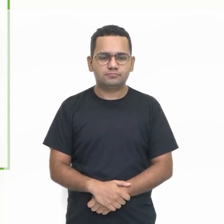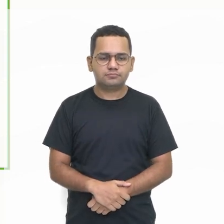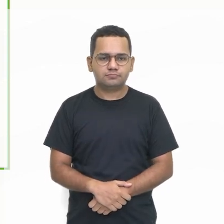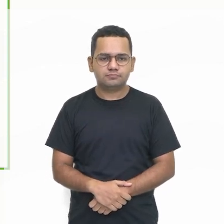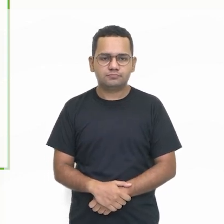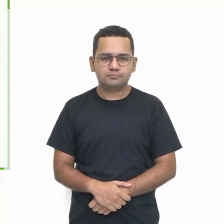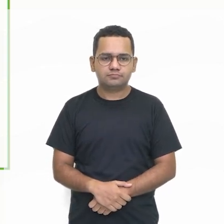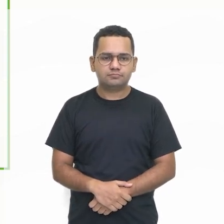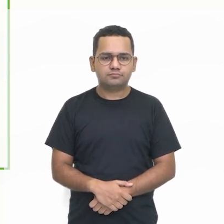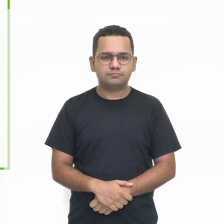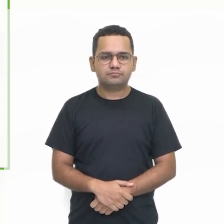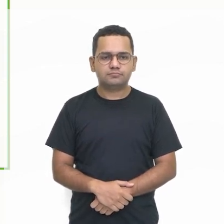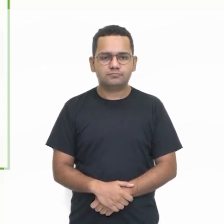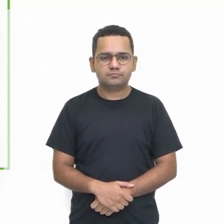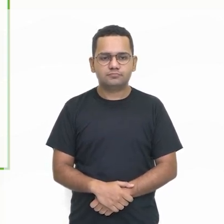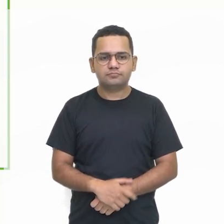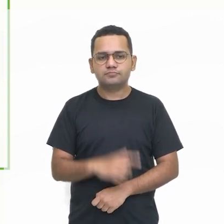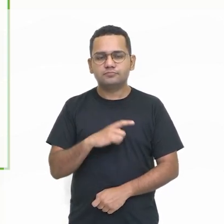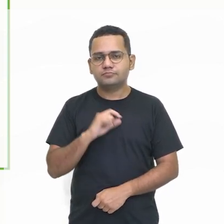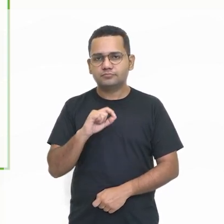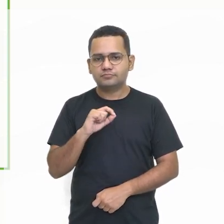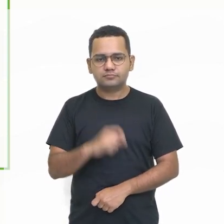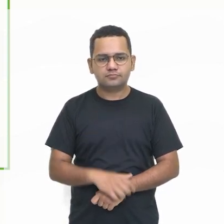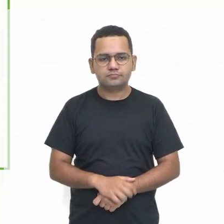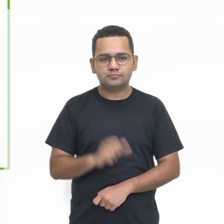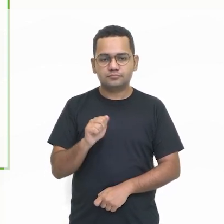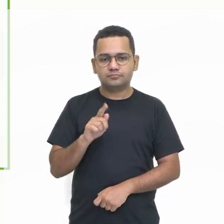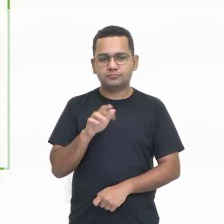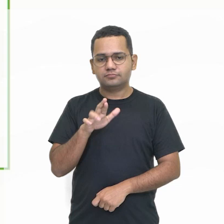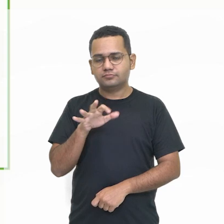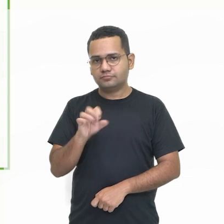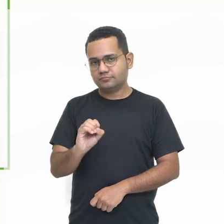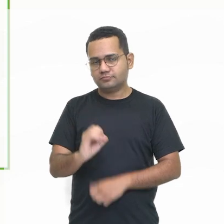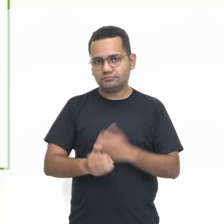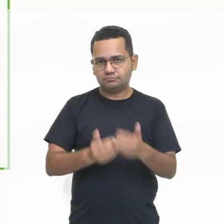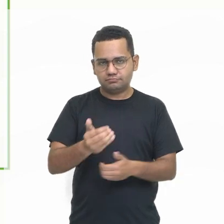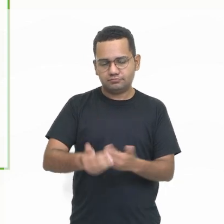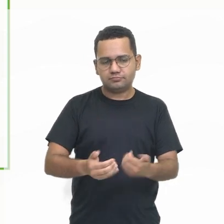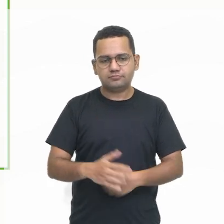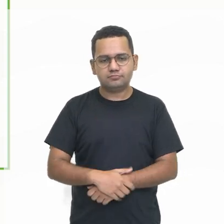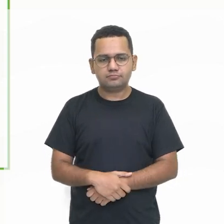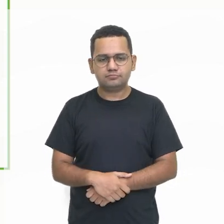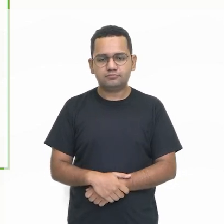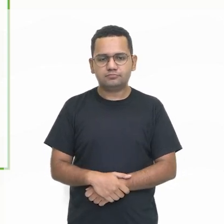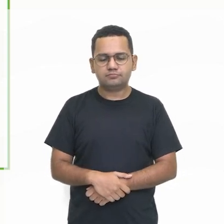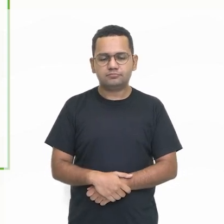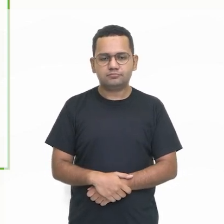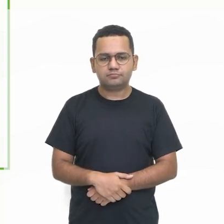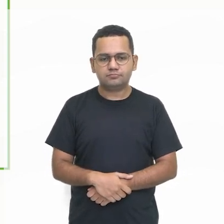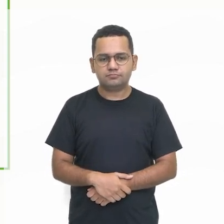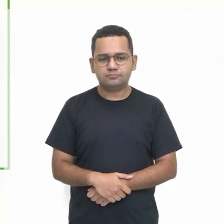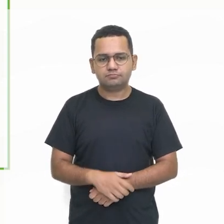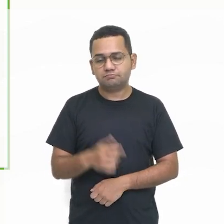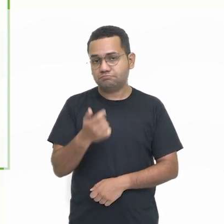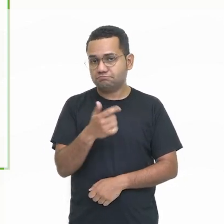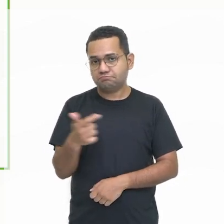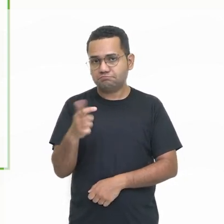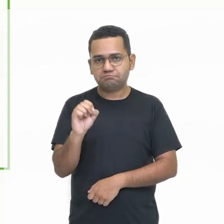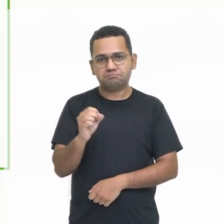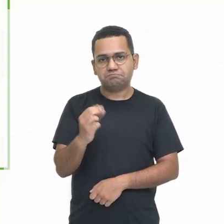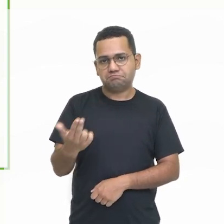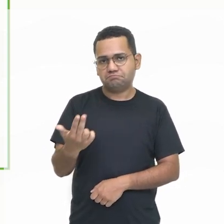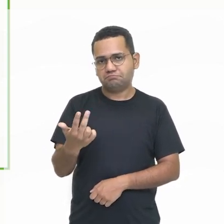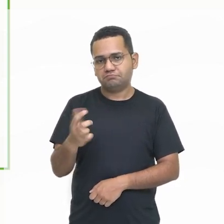primeiros heterotróficos possuíam metabolismo anaeróbico, ou seja, não utilizavam